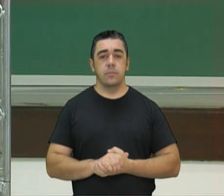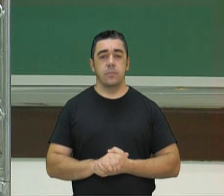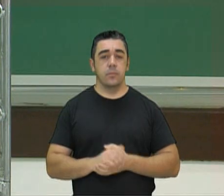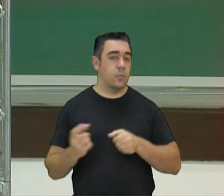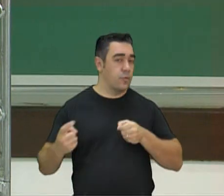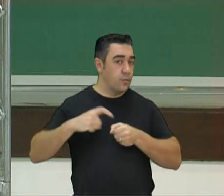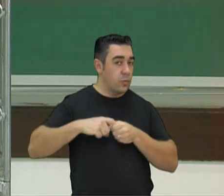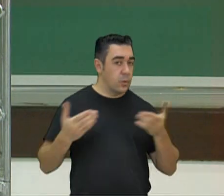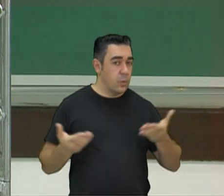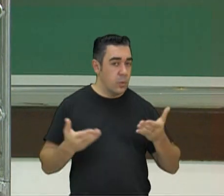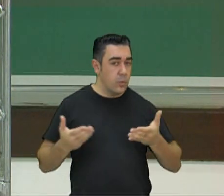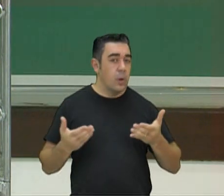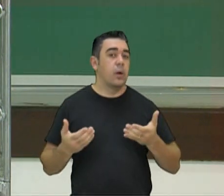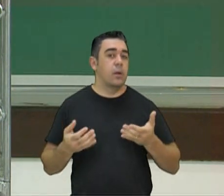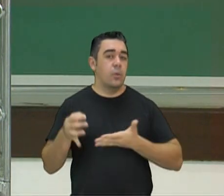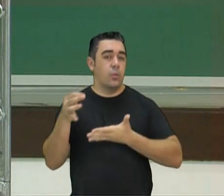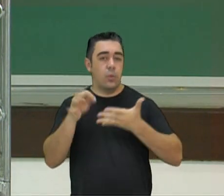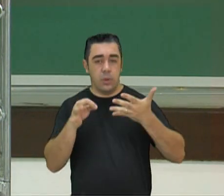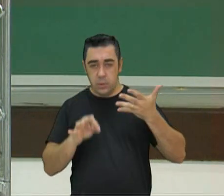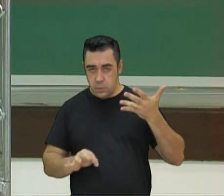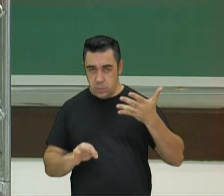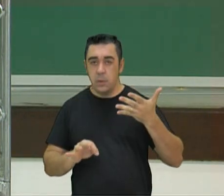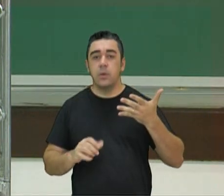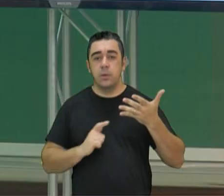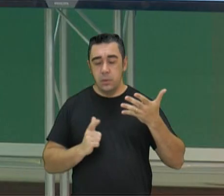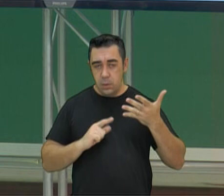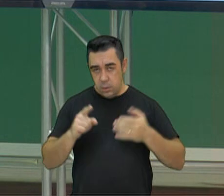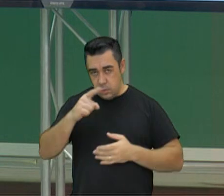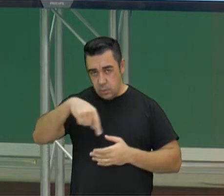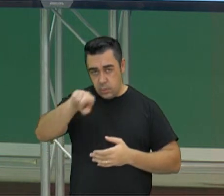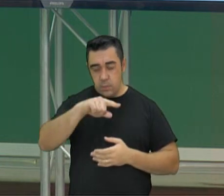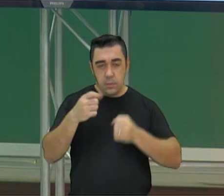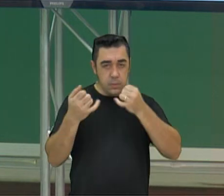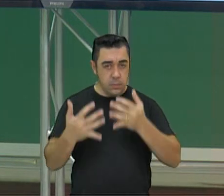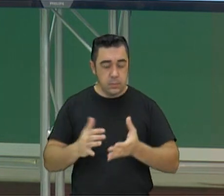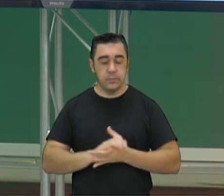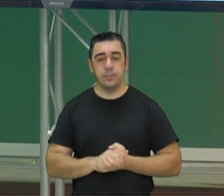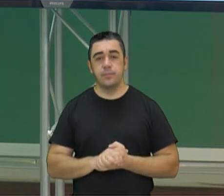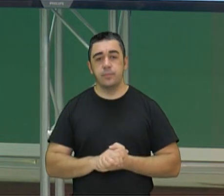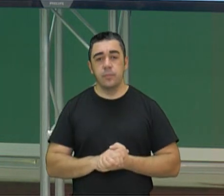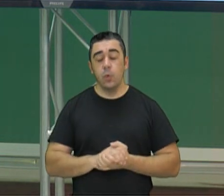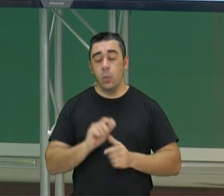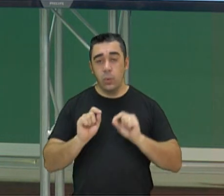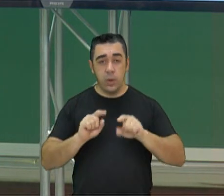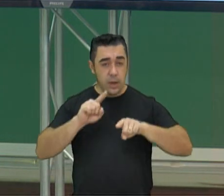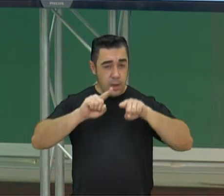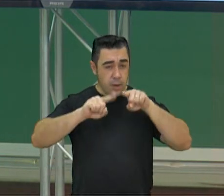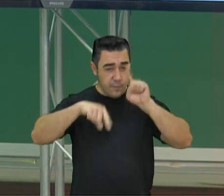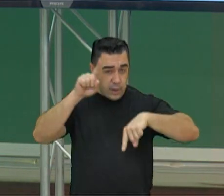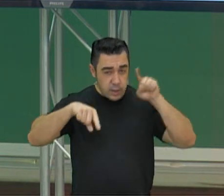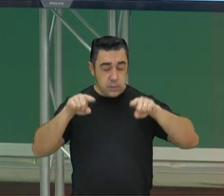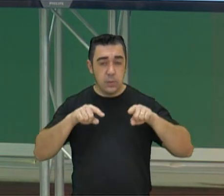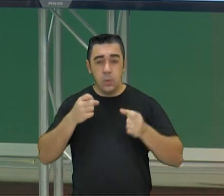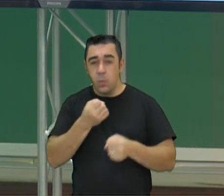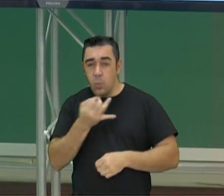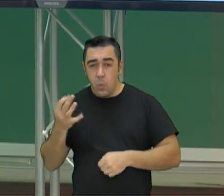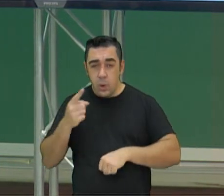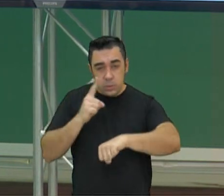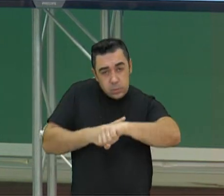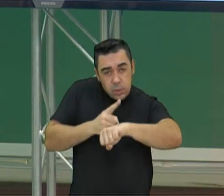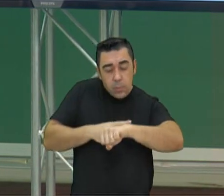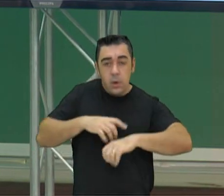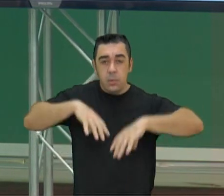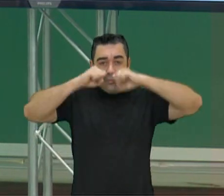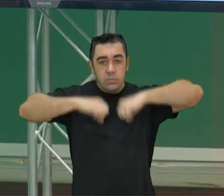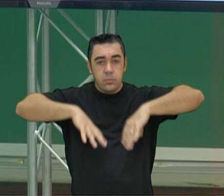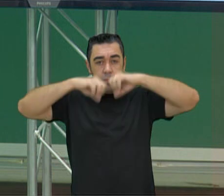Voltando então, pessoal, com a correção da atividade que eu tinha deixado aqui para vocês, que era o quê? A variação, a frequência respiratória ideal para uma